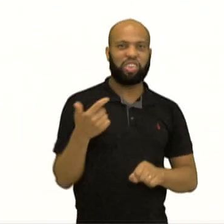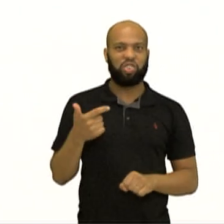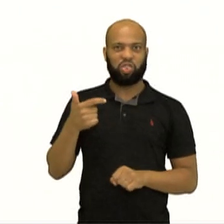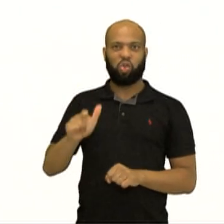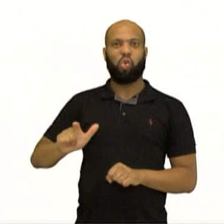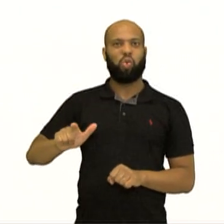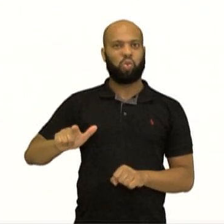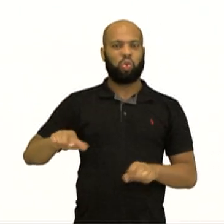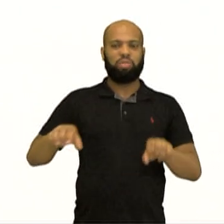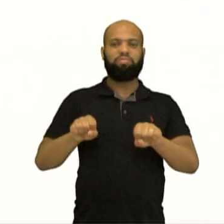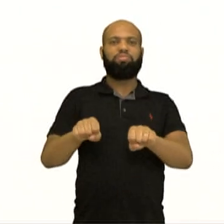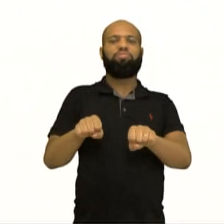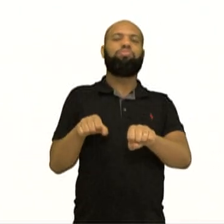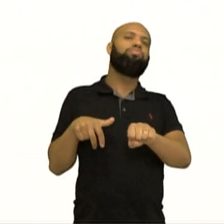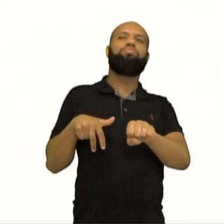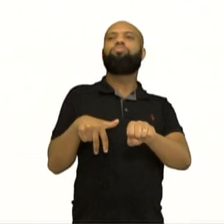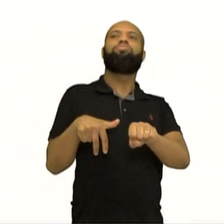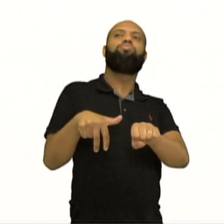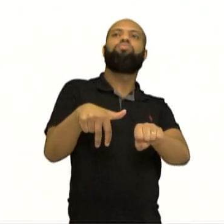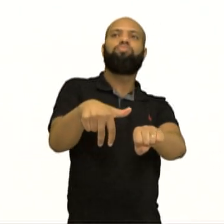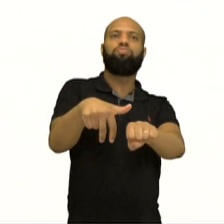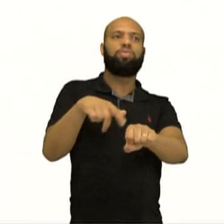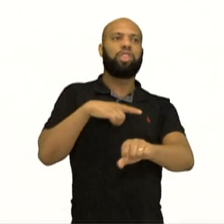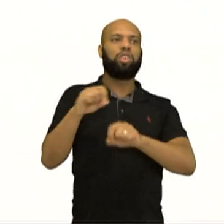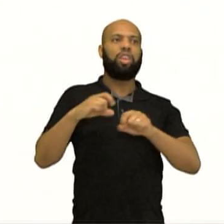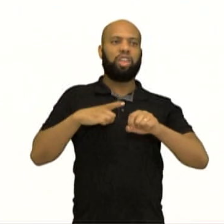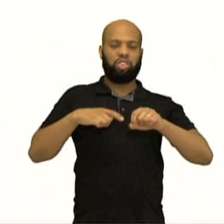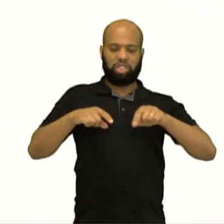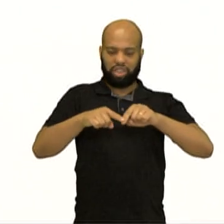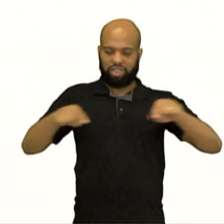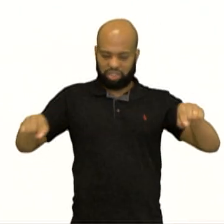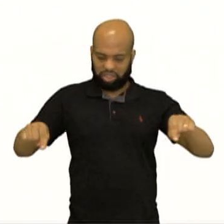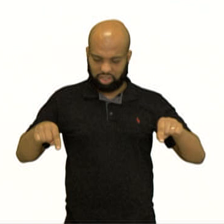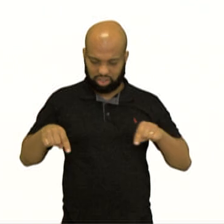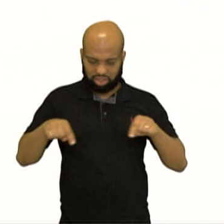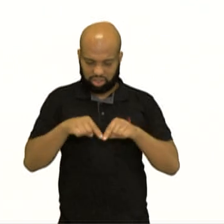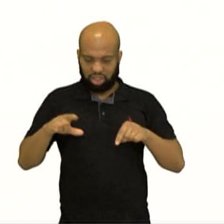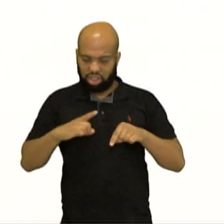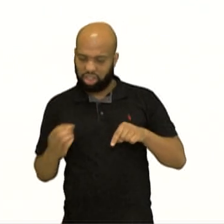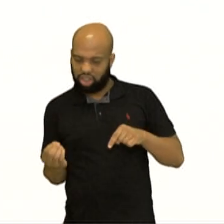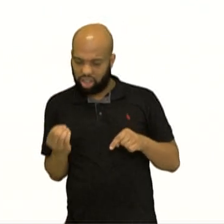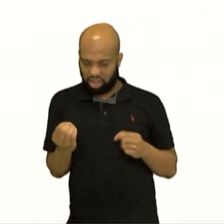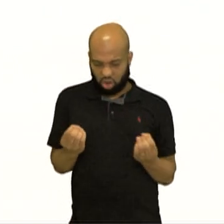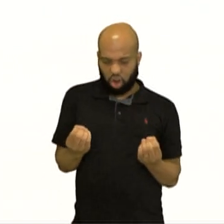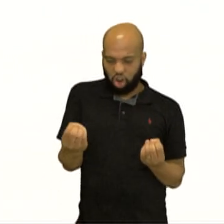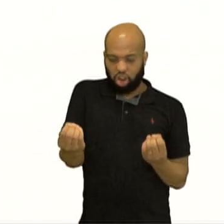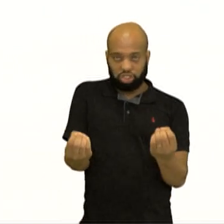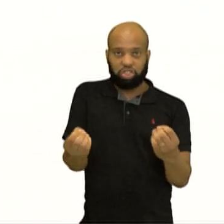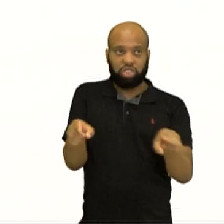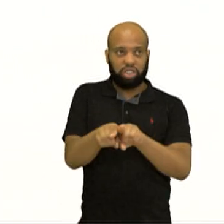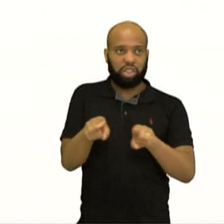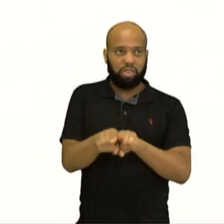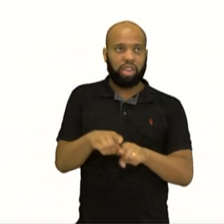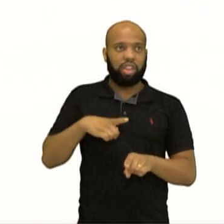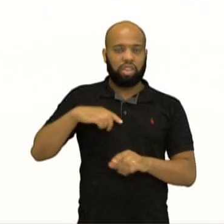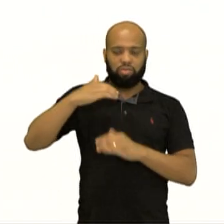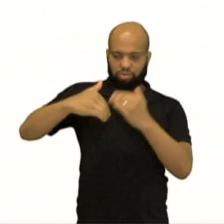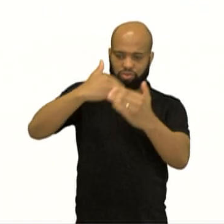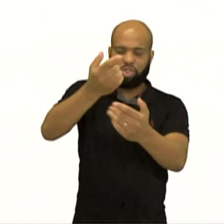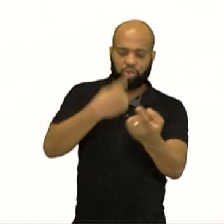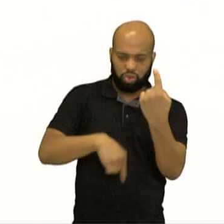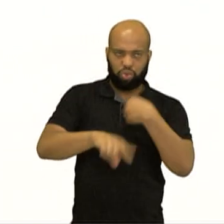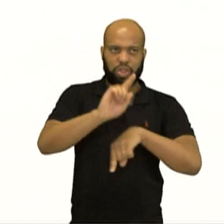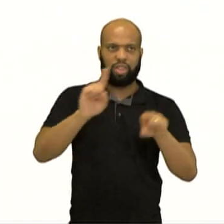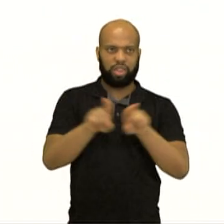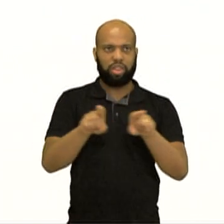um caixote, né, em cima de uma tábua com as rodinhas, e aí ele veio evoluindo, olha só que